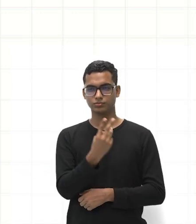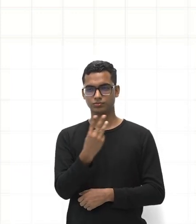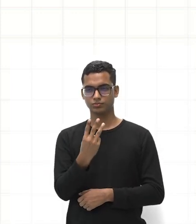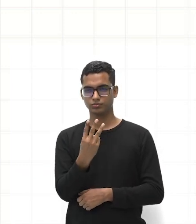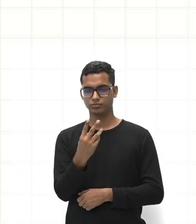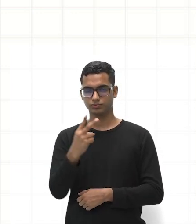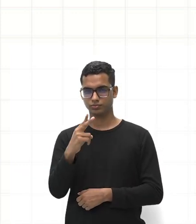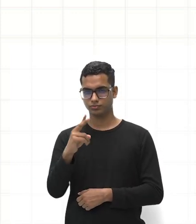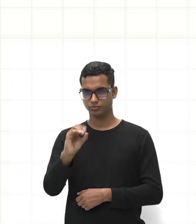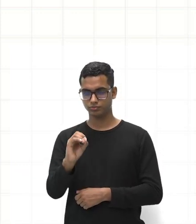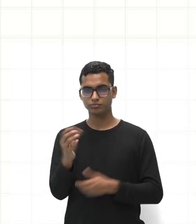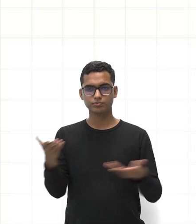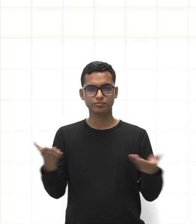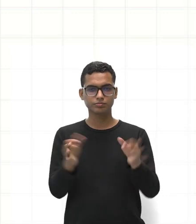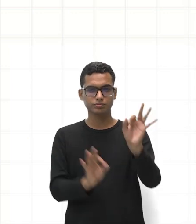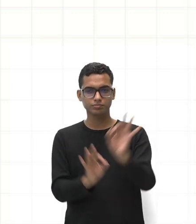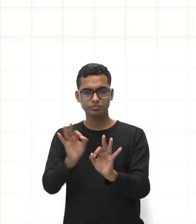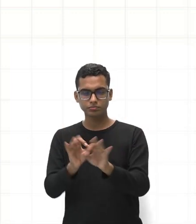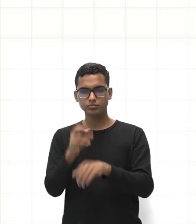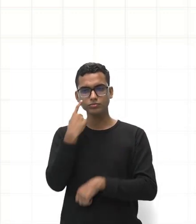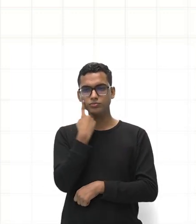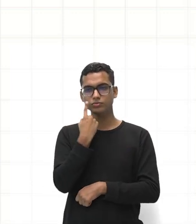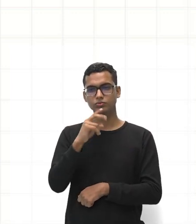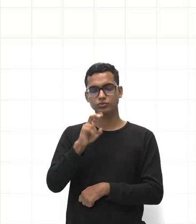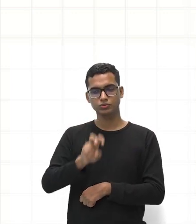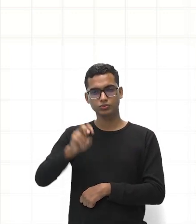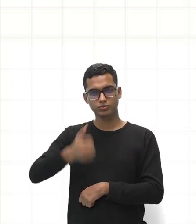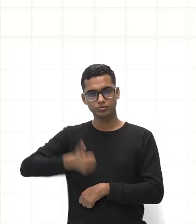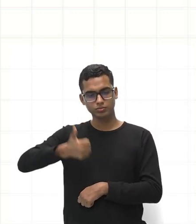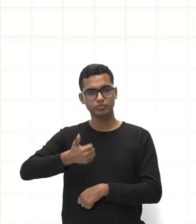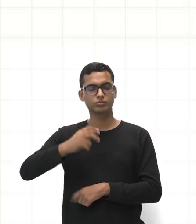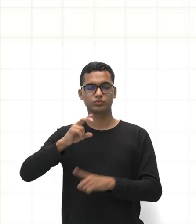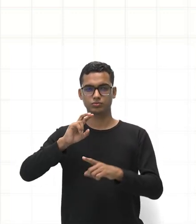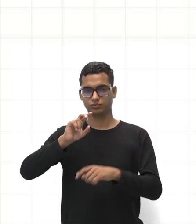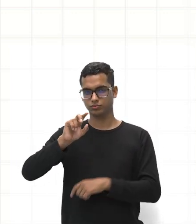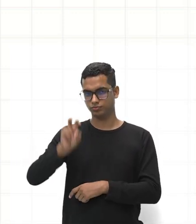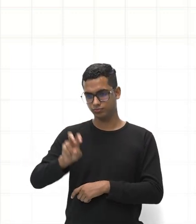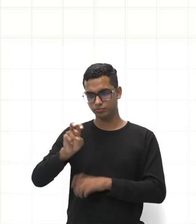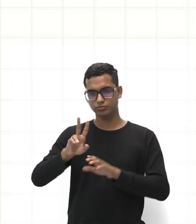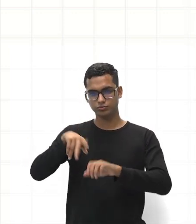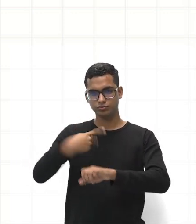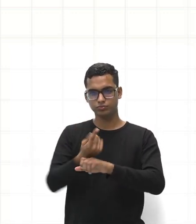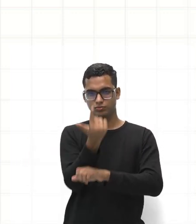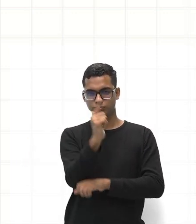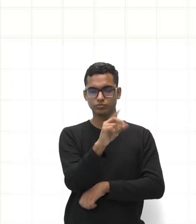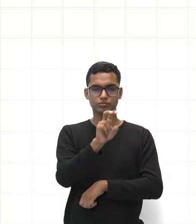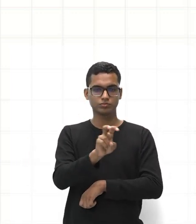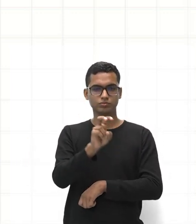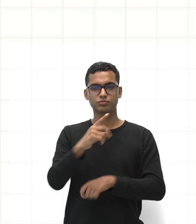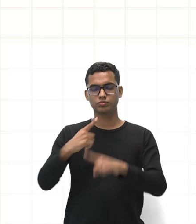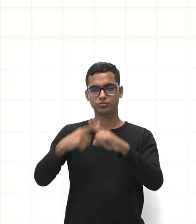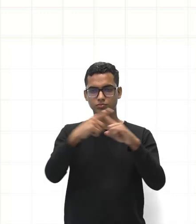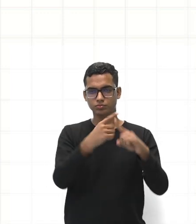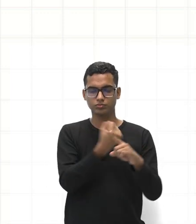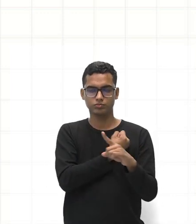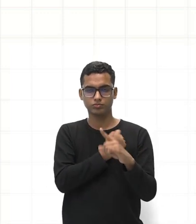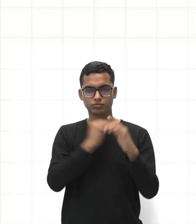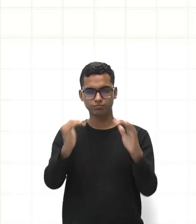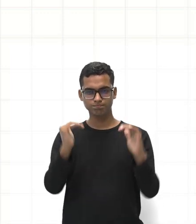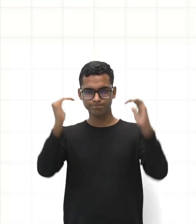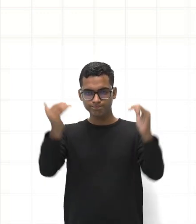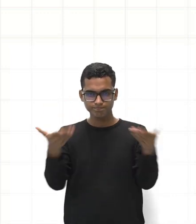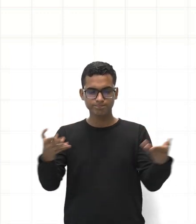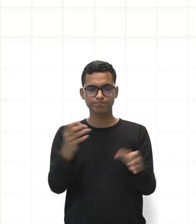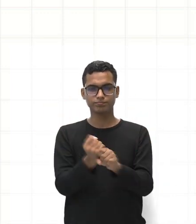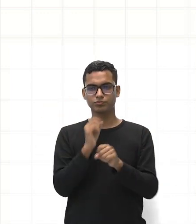cara aqui, ó. Esse aqui, ó. 5 vezes 4, 5 vezes 3 e 5 vezes 4 de novo. Tá legal? Feito isso, ó, 5 vezes 4 é